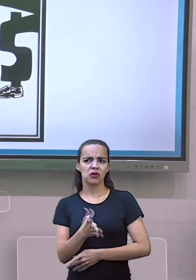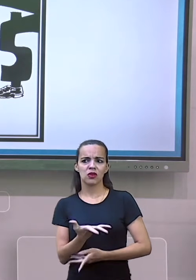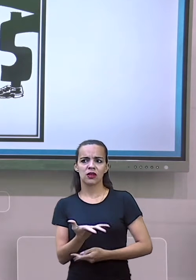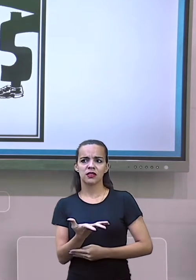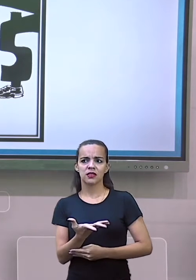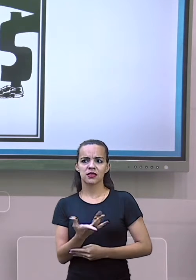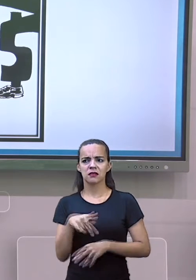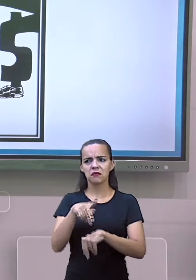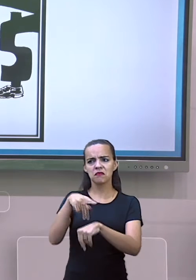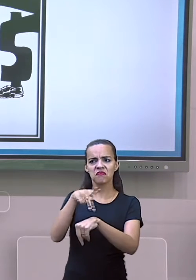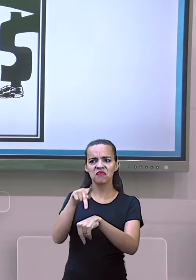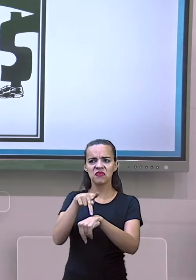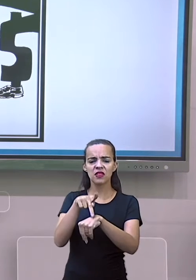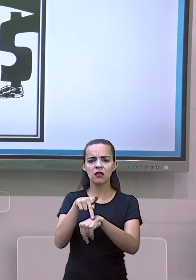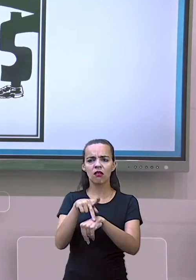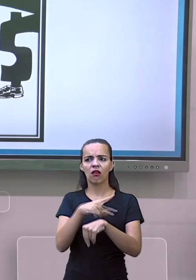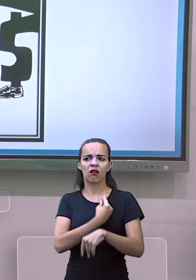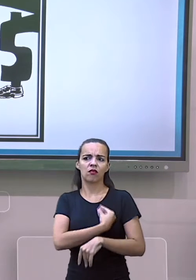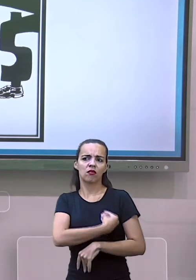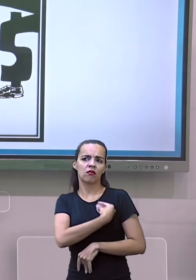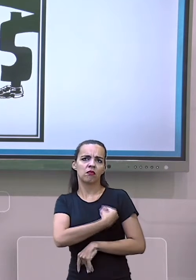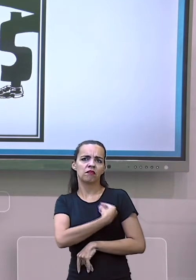só países que vivem